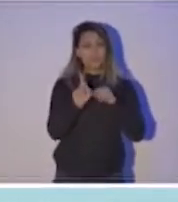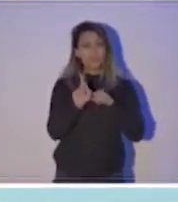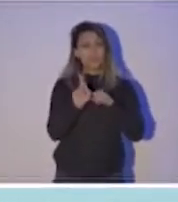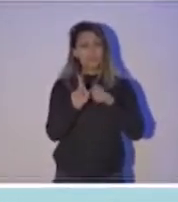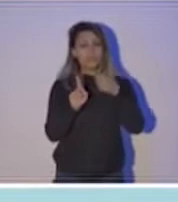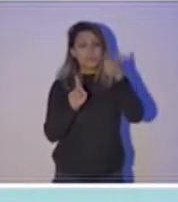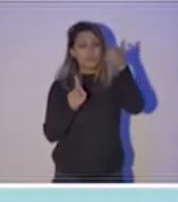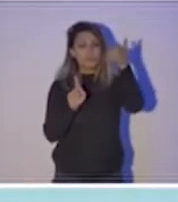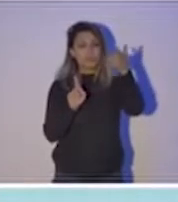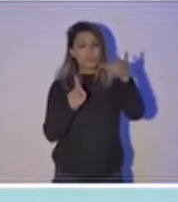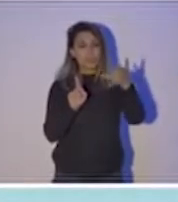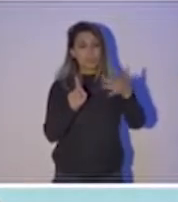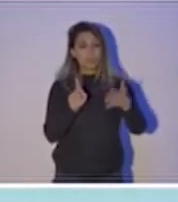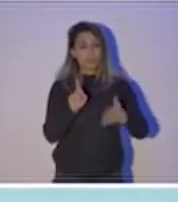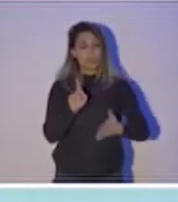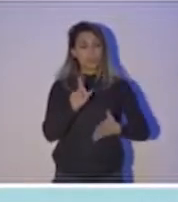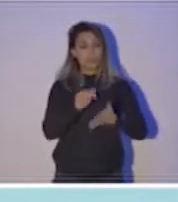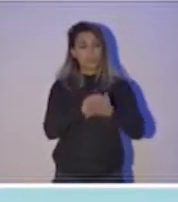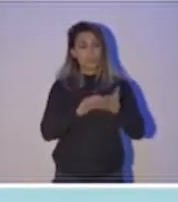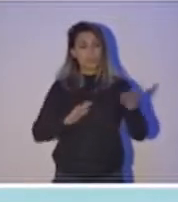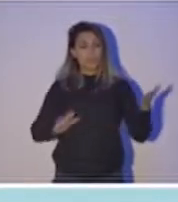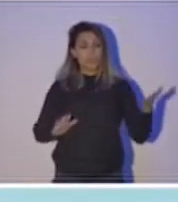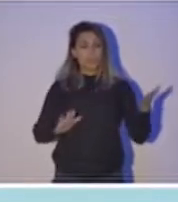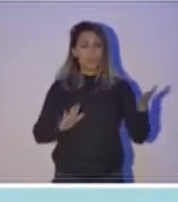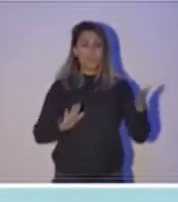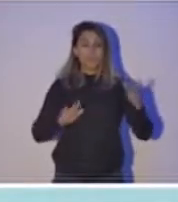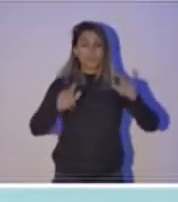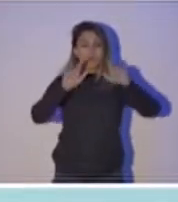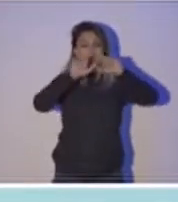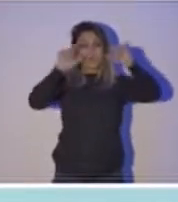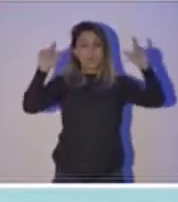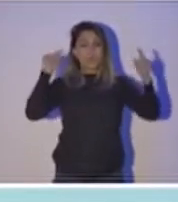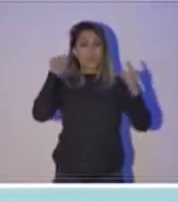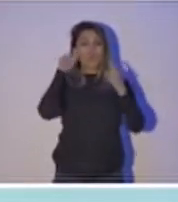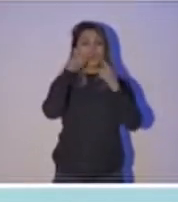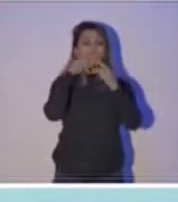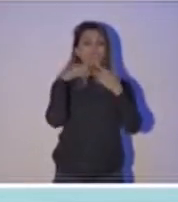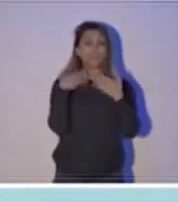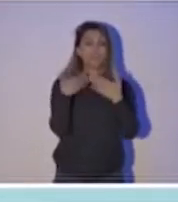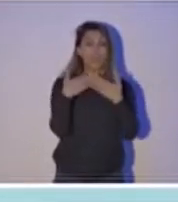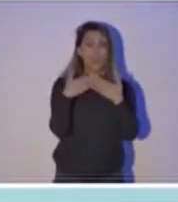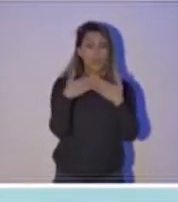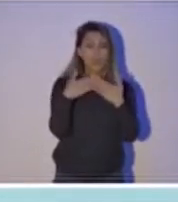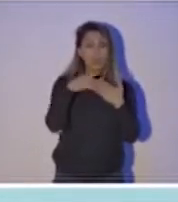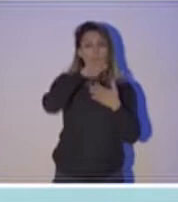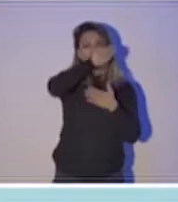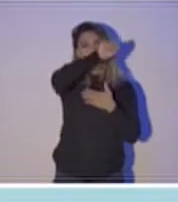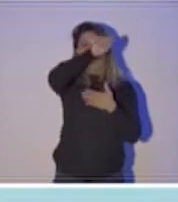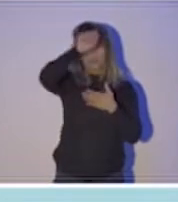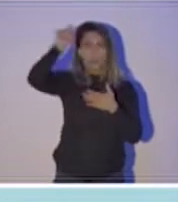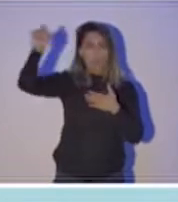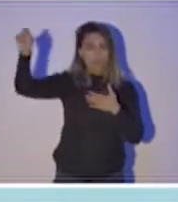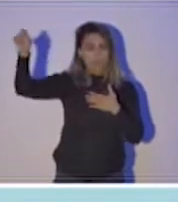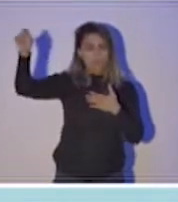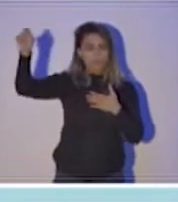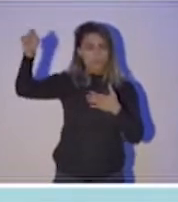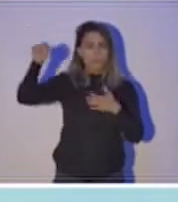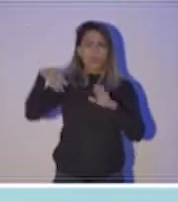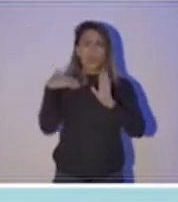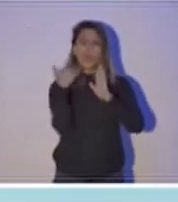exemplo, ele coloca o objetivo da aula e o roteiro. Objetivo.